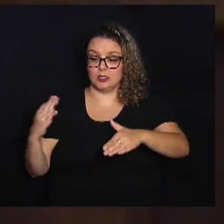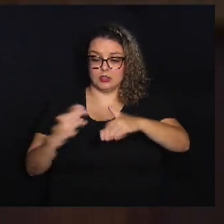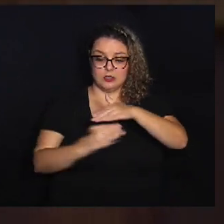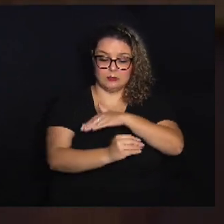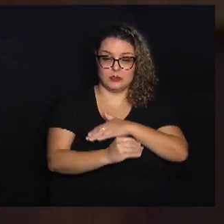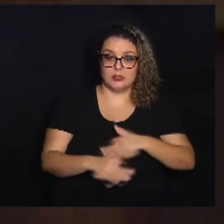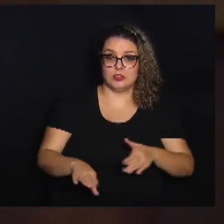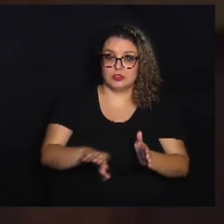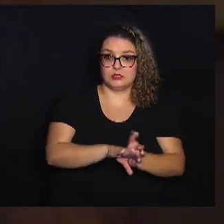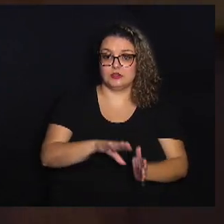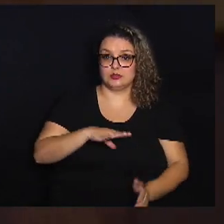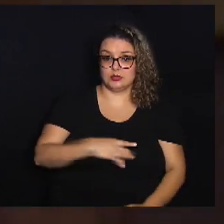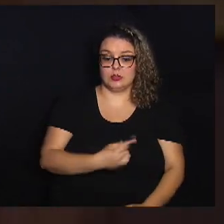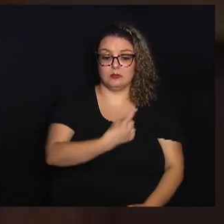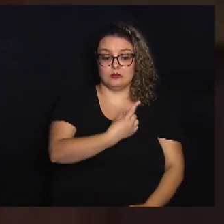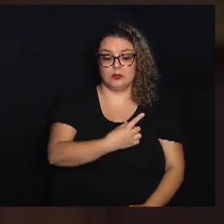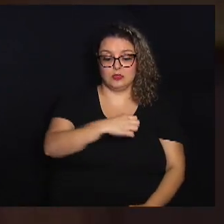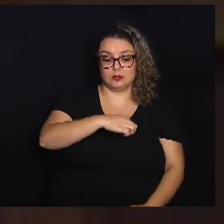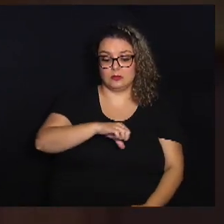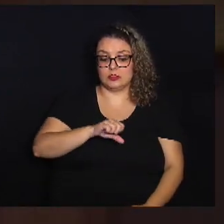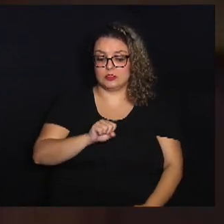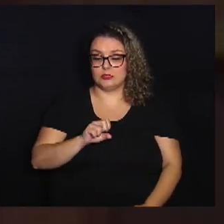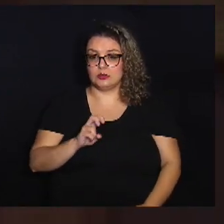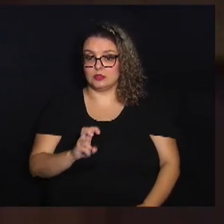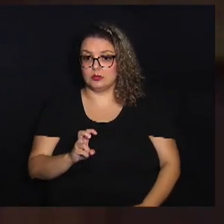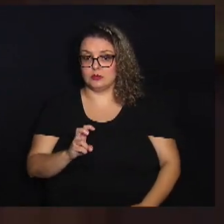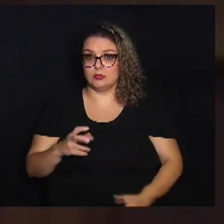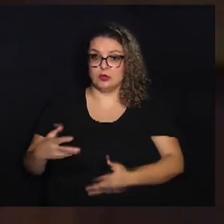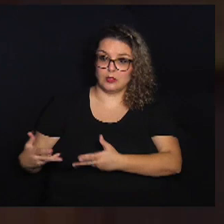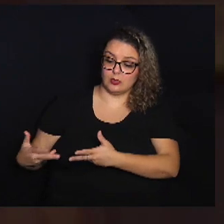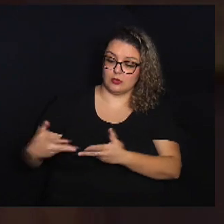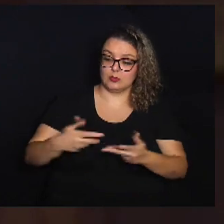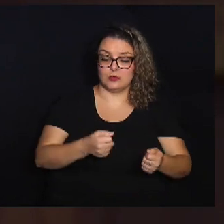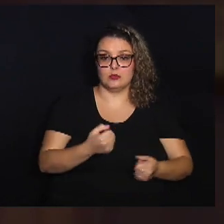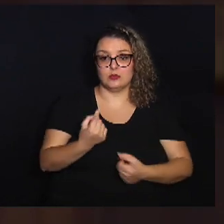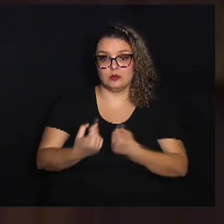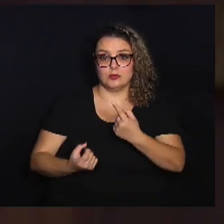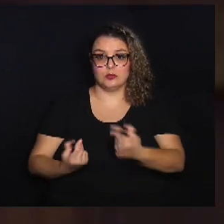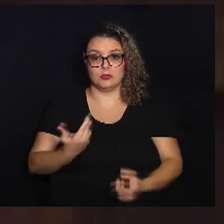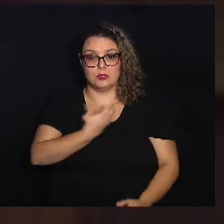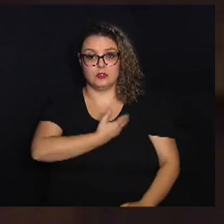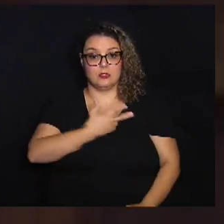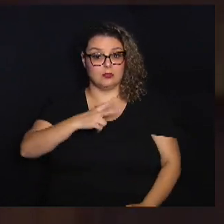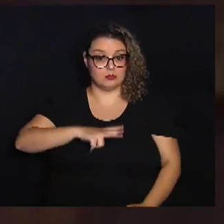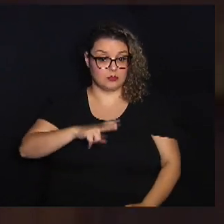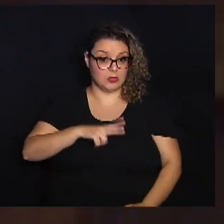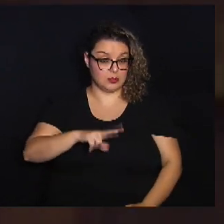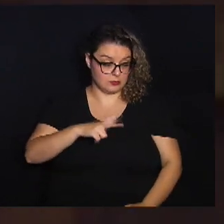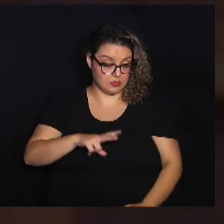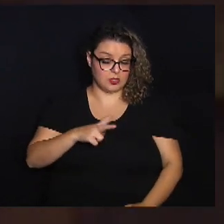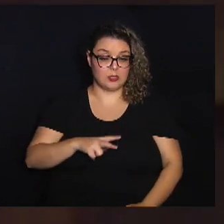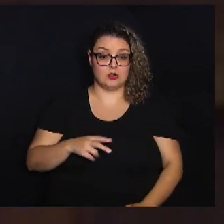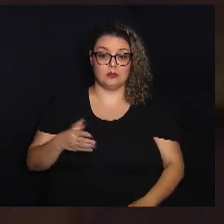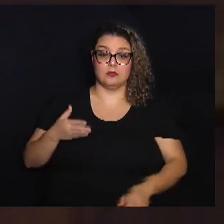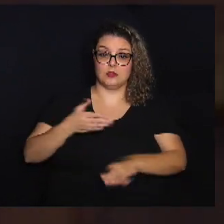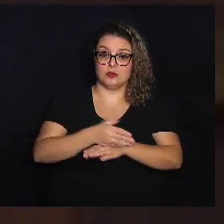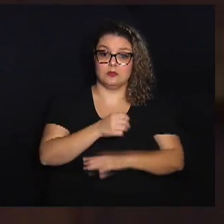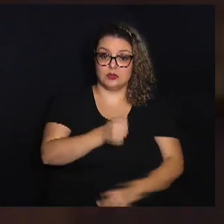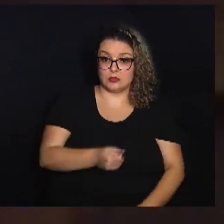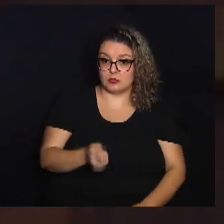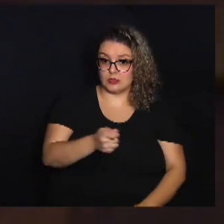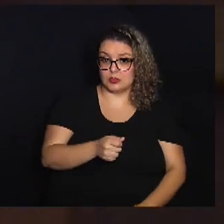cidade em 1985, convidado por alguns amigos portugueses, fez parte de uma sociedade entre